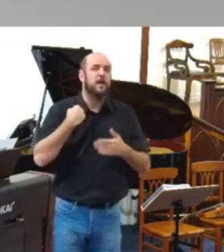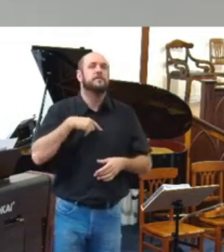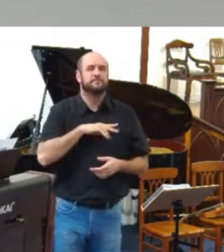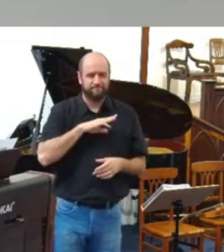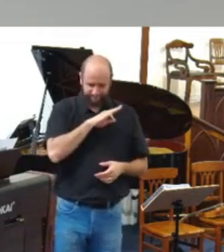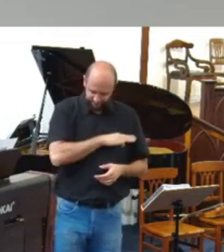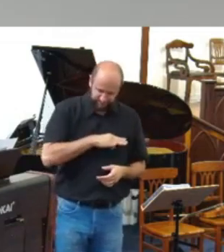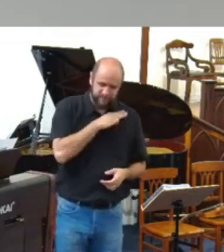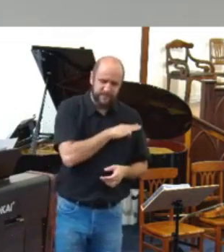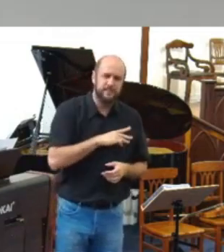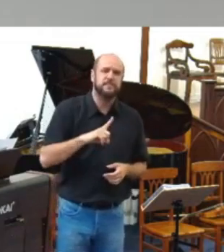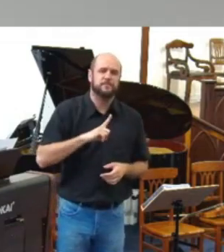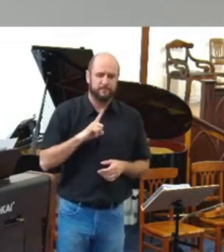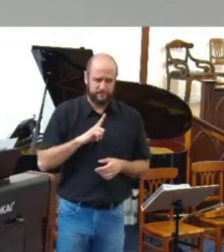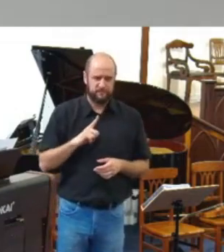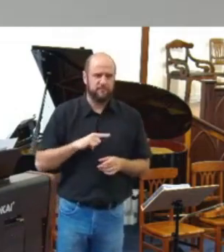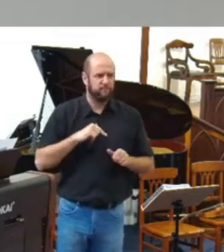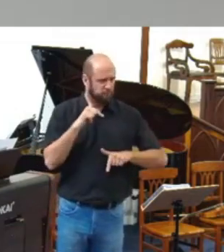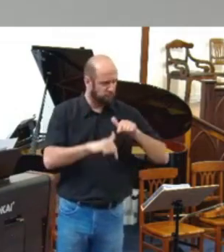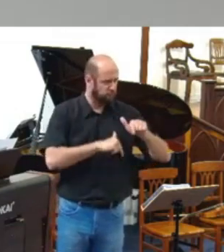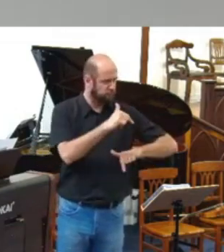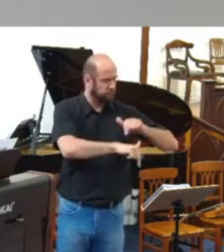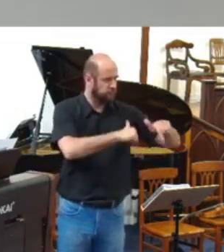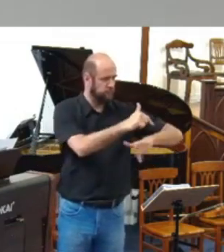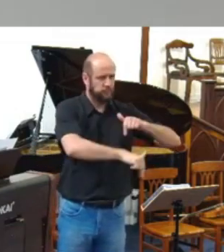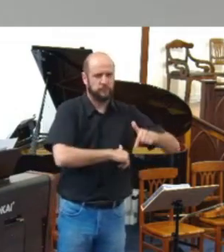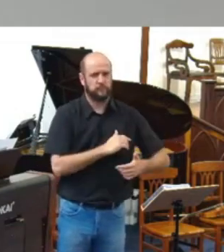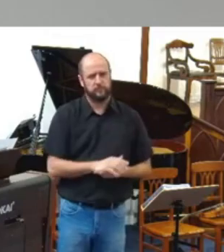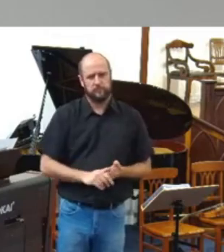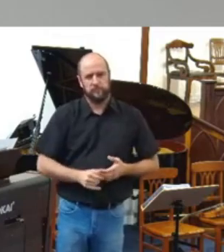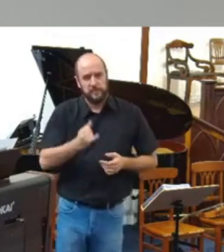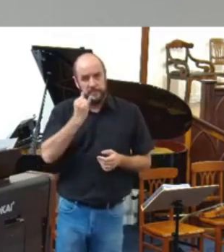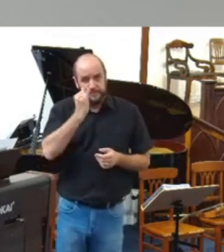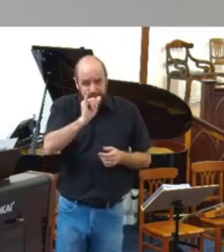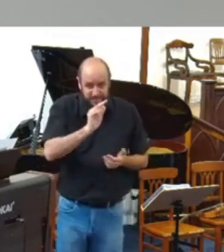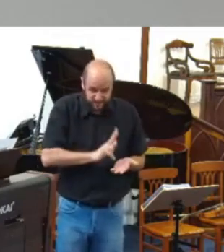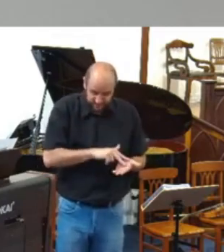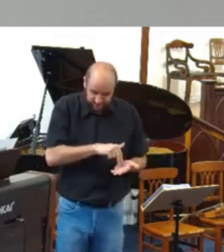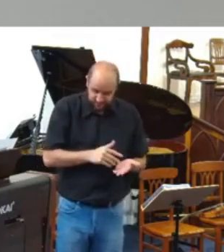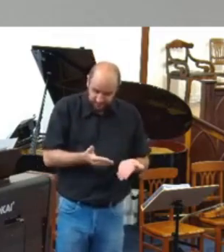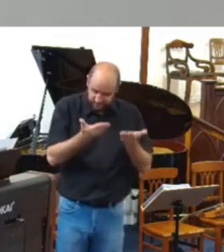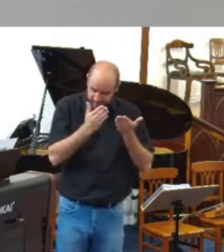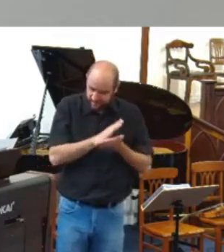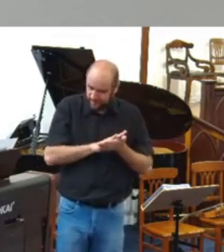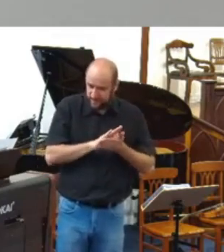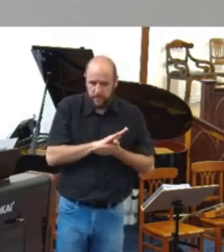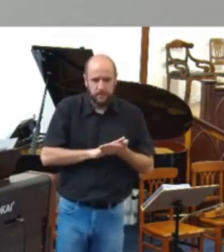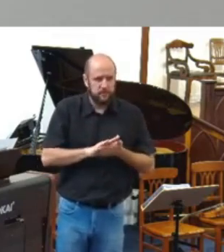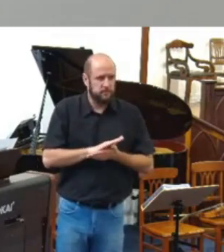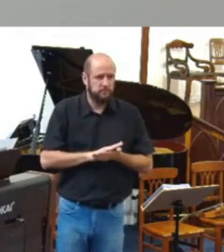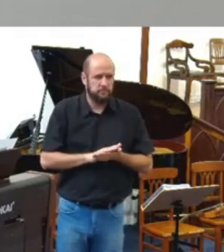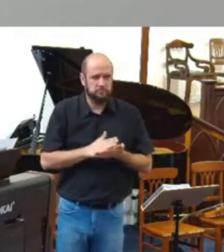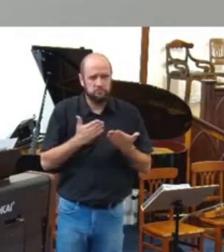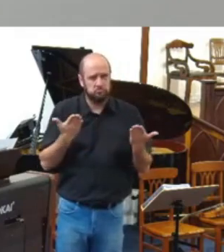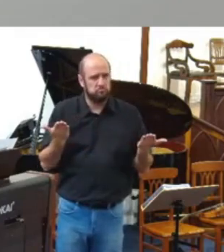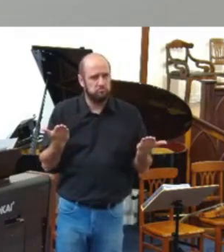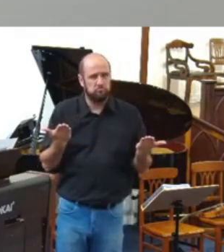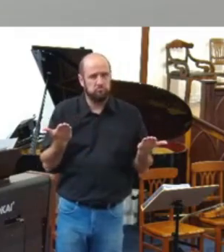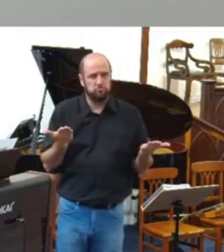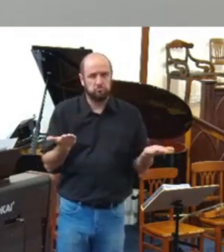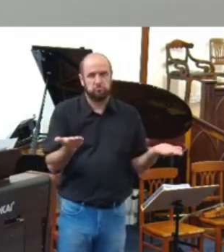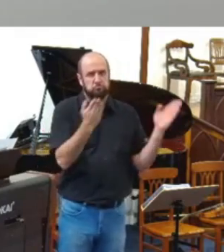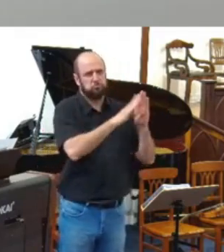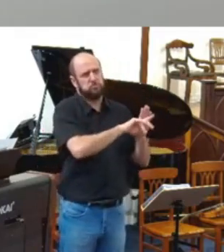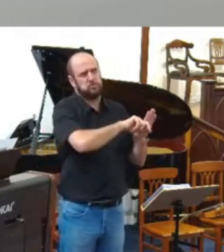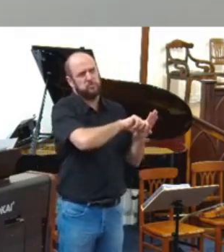missão inegociável. Se Ele não ressuscitou, fecha de novo o casulo, o